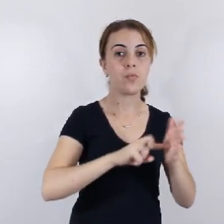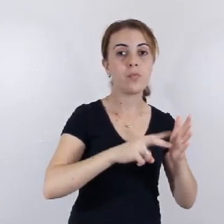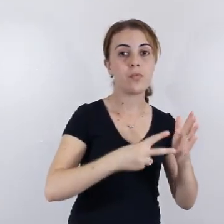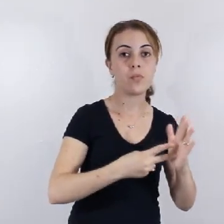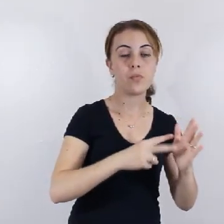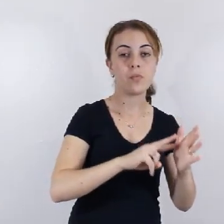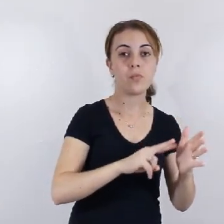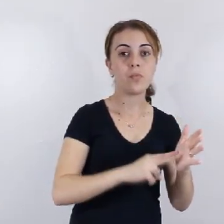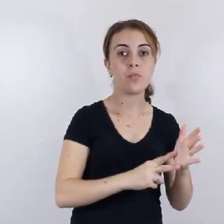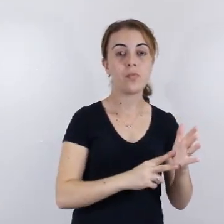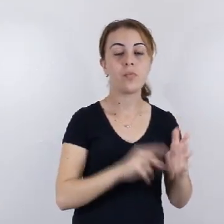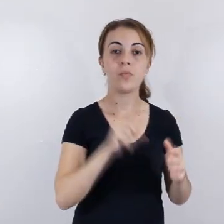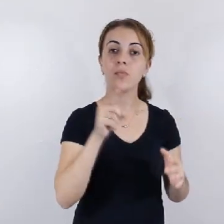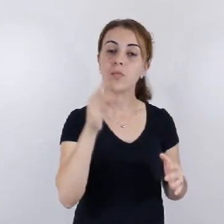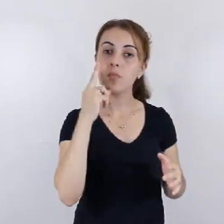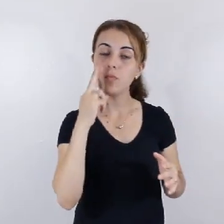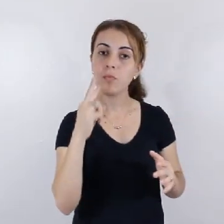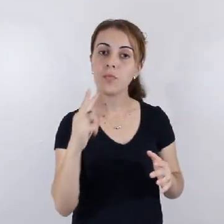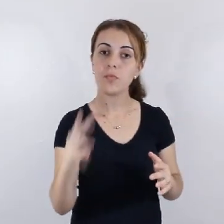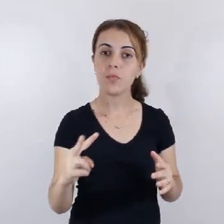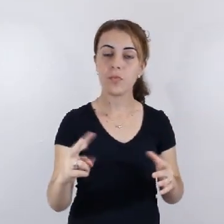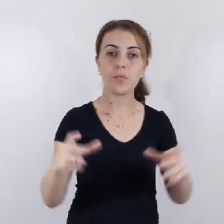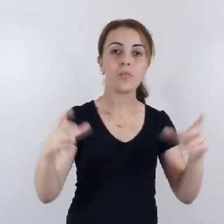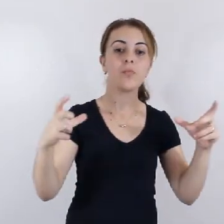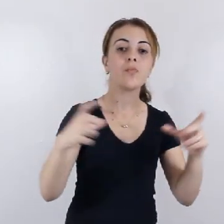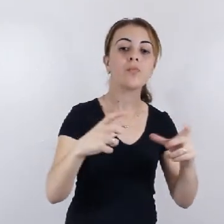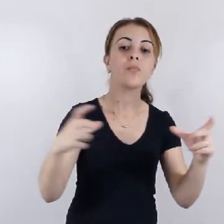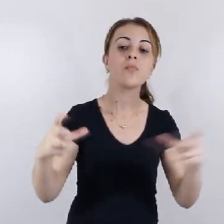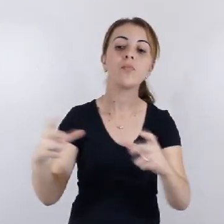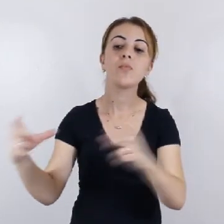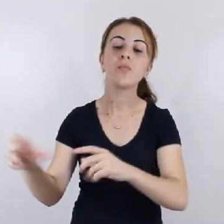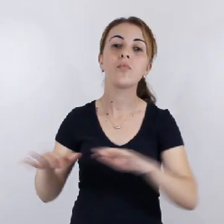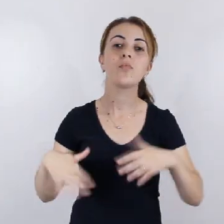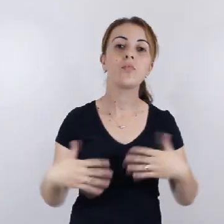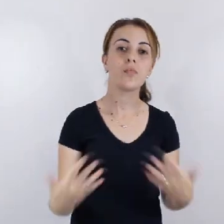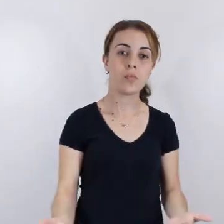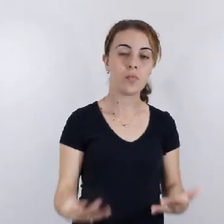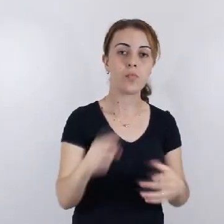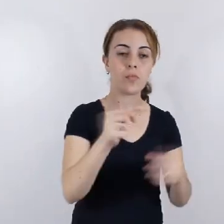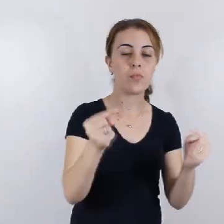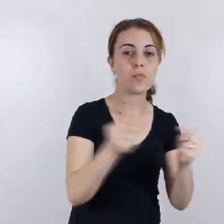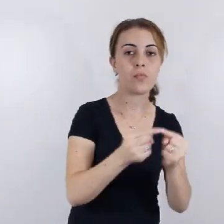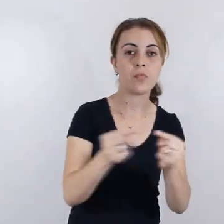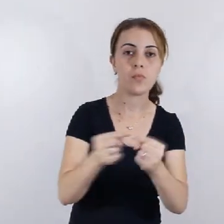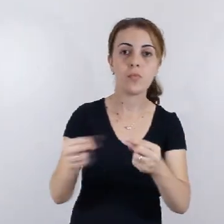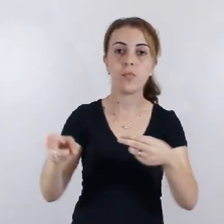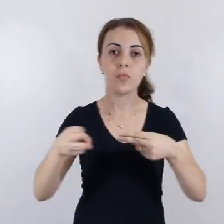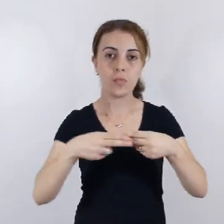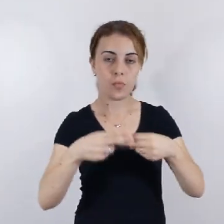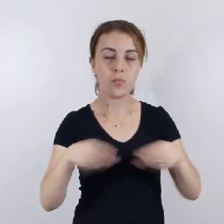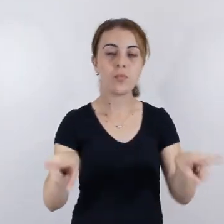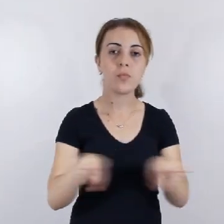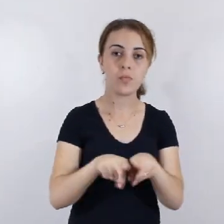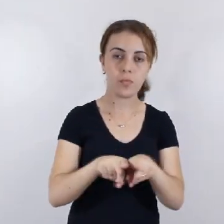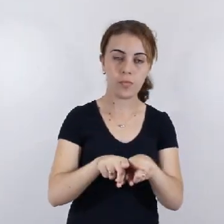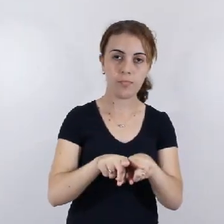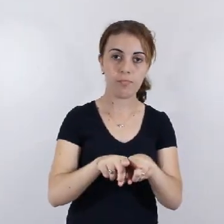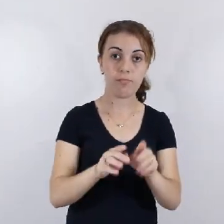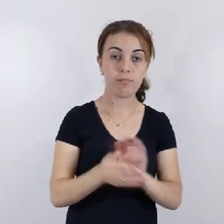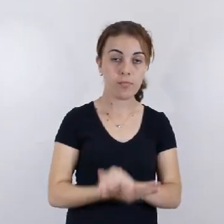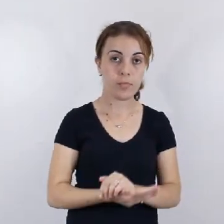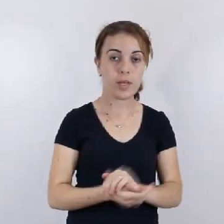observar mais as características dos números para que dessa forma você identifique facilmente o conjunto ao qual eles